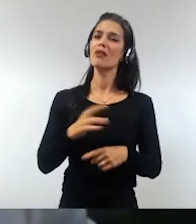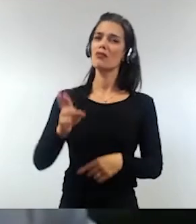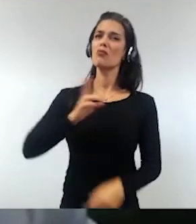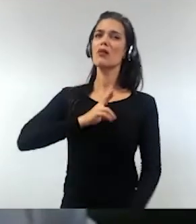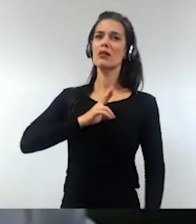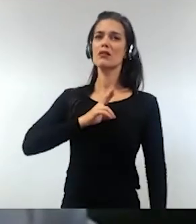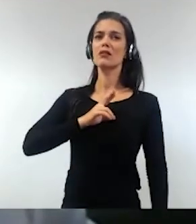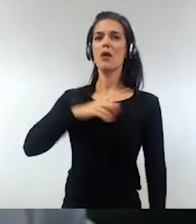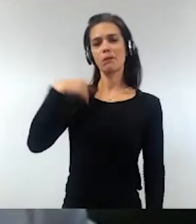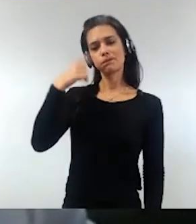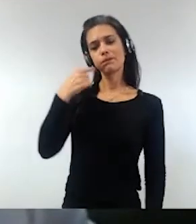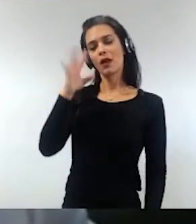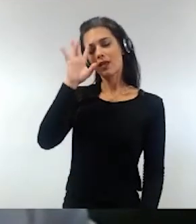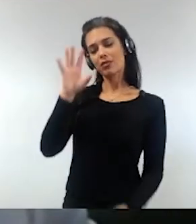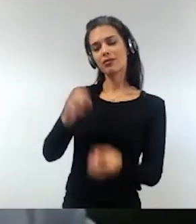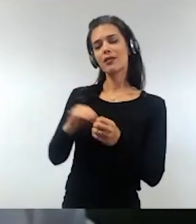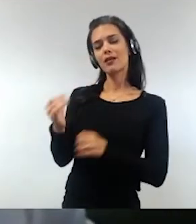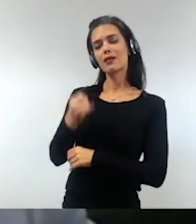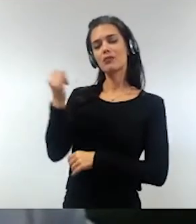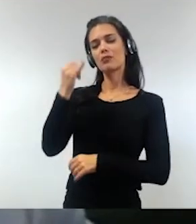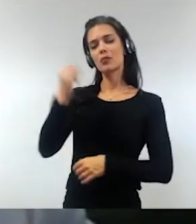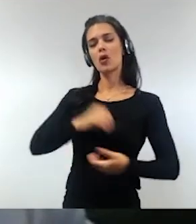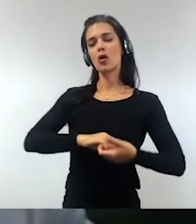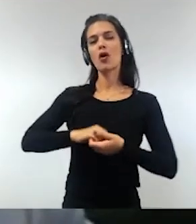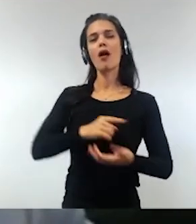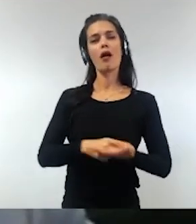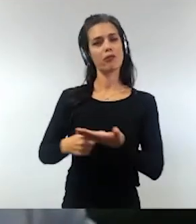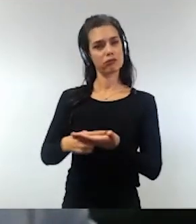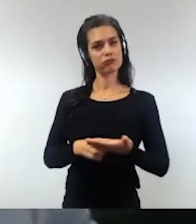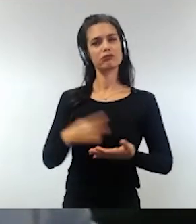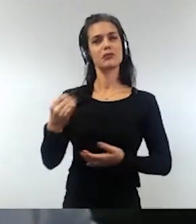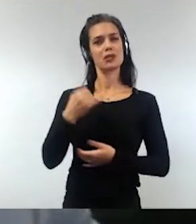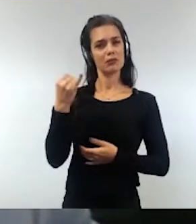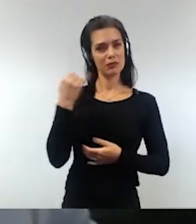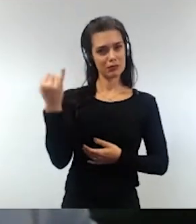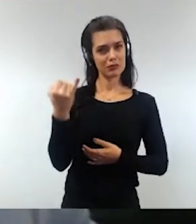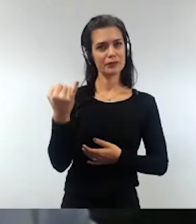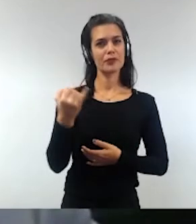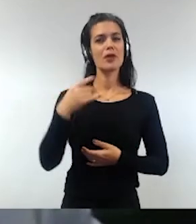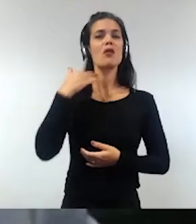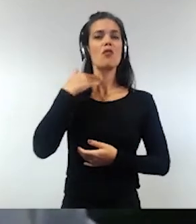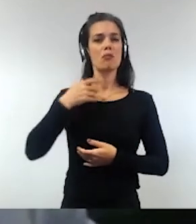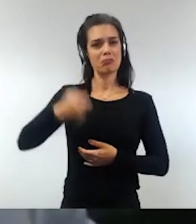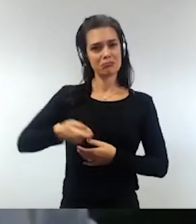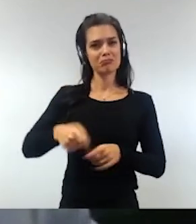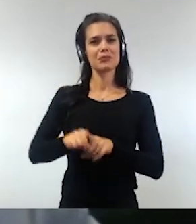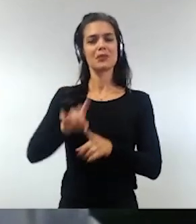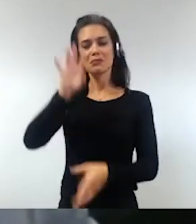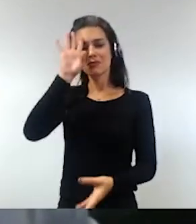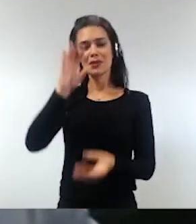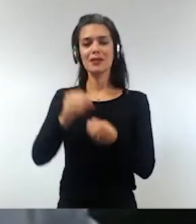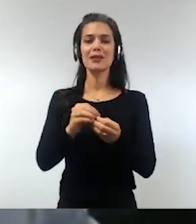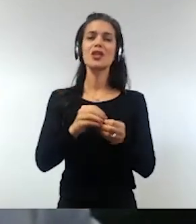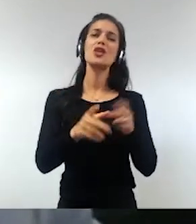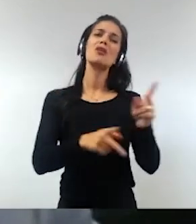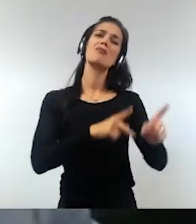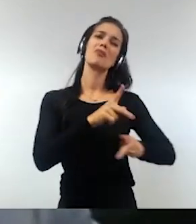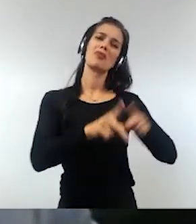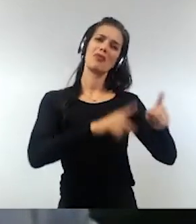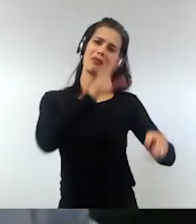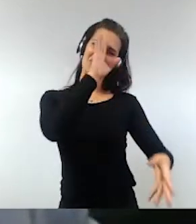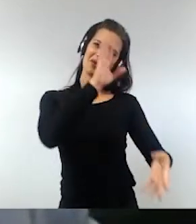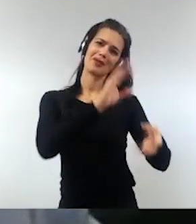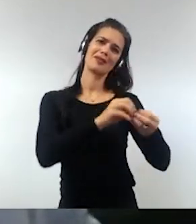Os advogados entenderam que era importante a conciliação, os magistrados entenderam, e principalmente a população.